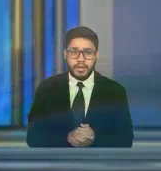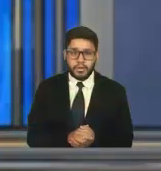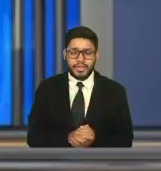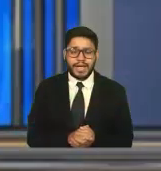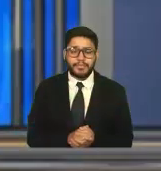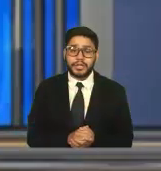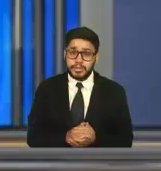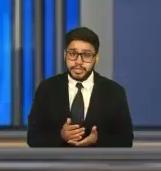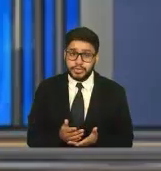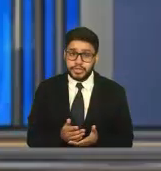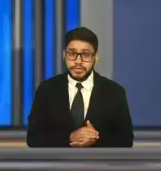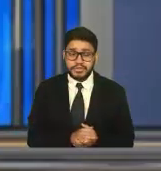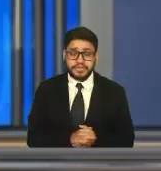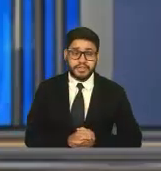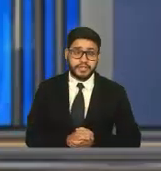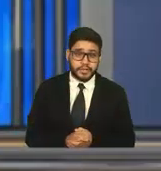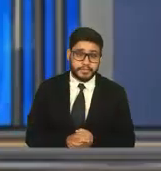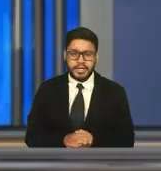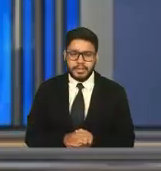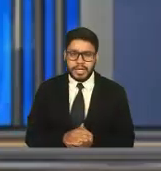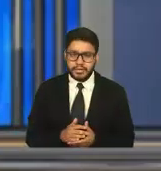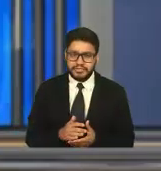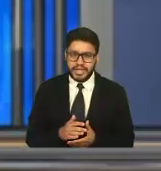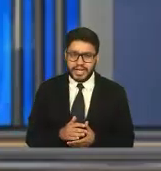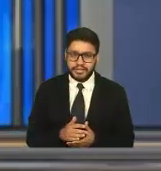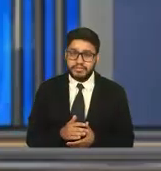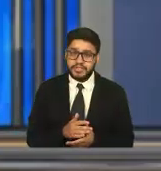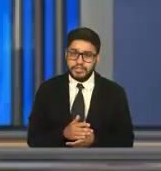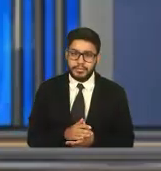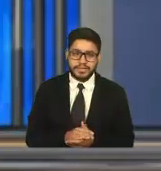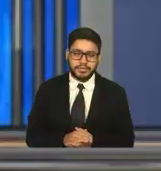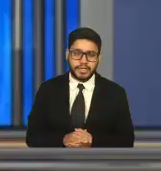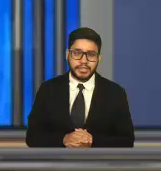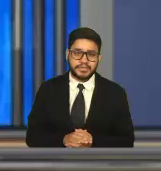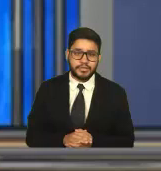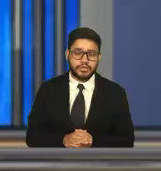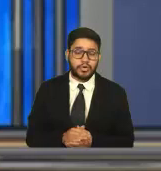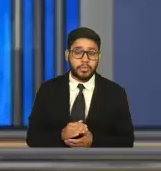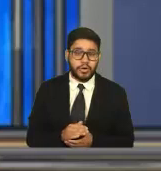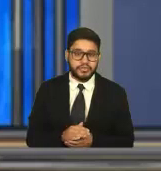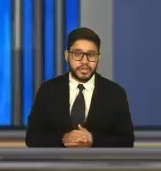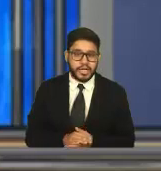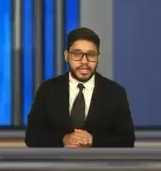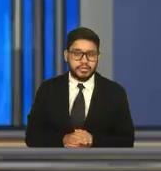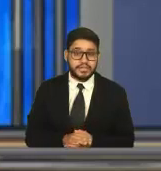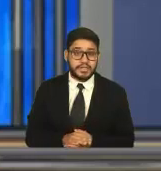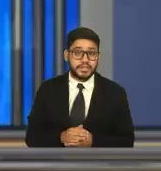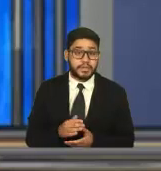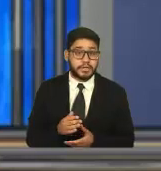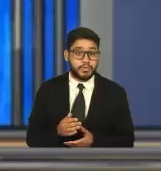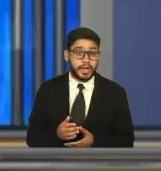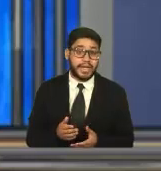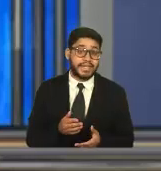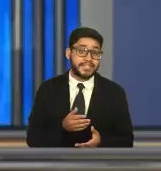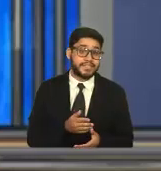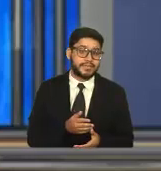o Olá no programa de hoje você vai ver menino flagrado em vídeo abraçando Cães sem Dono comove e nos